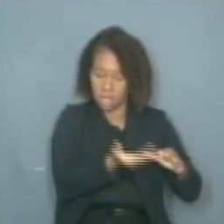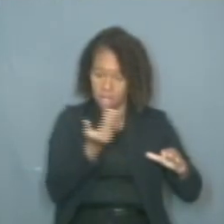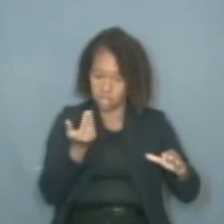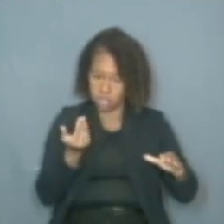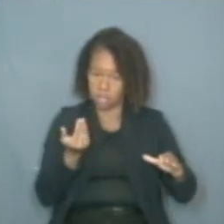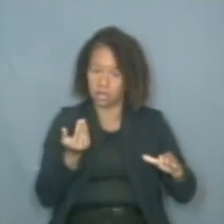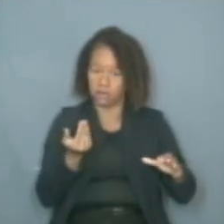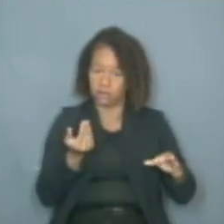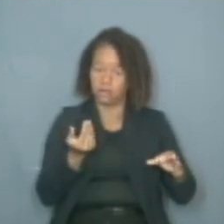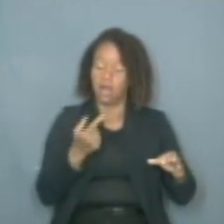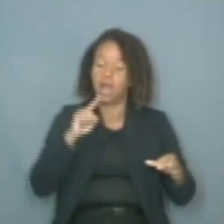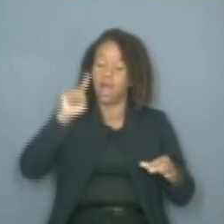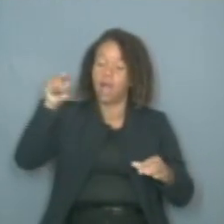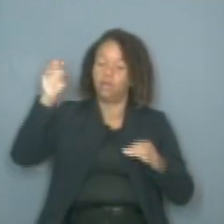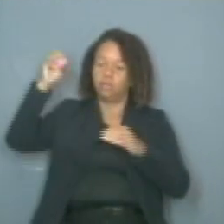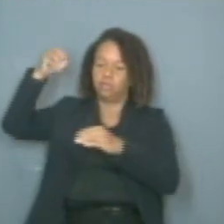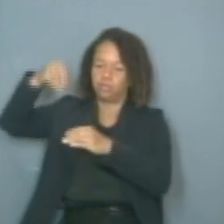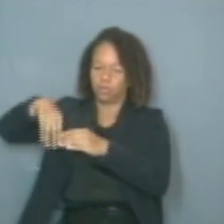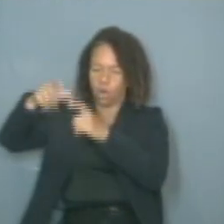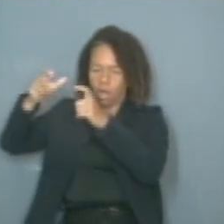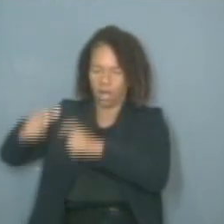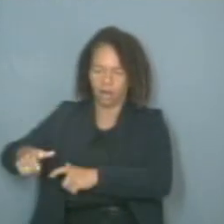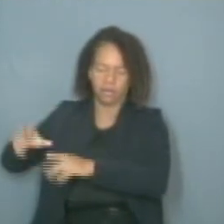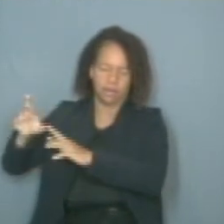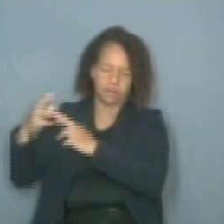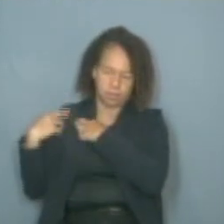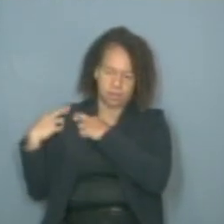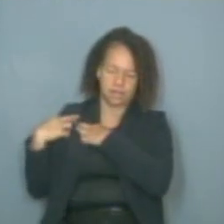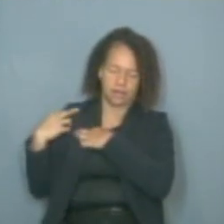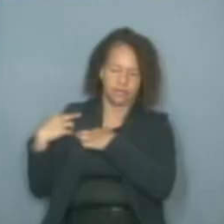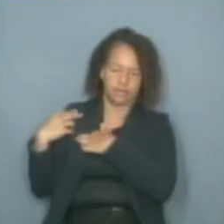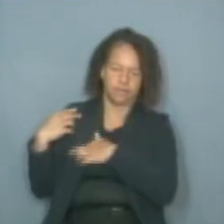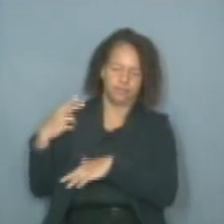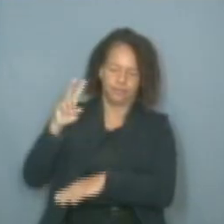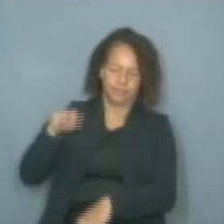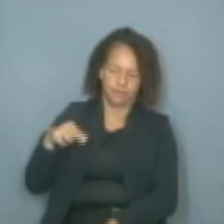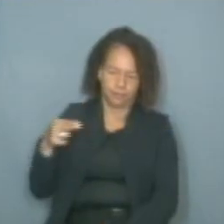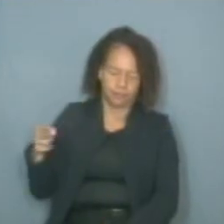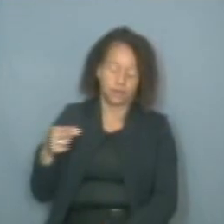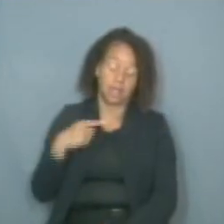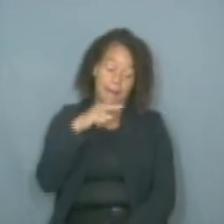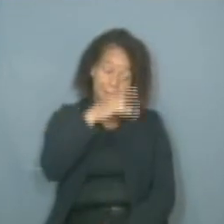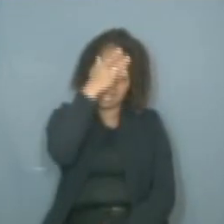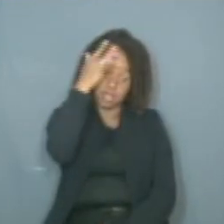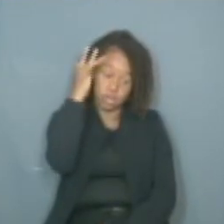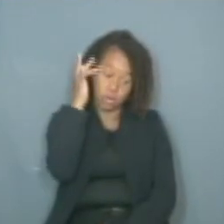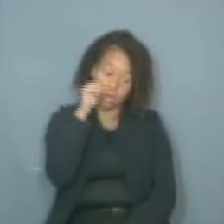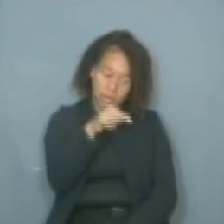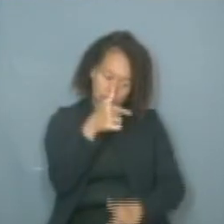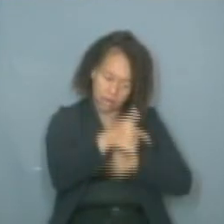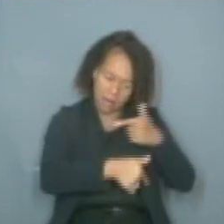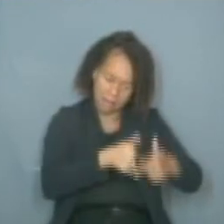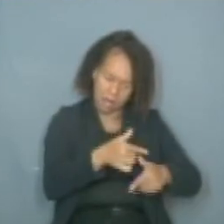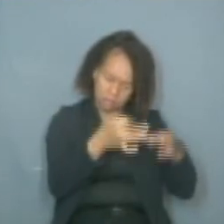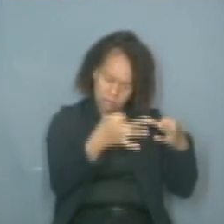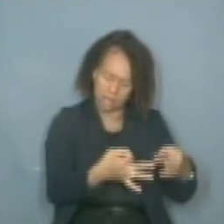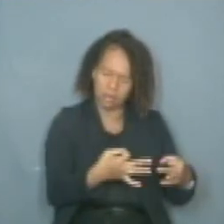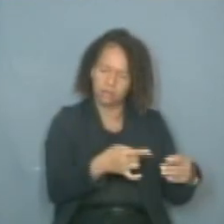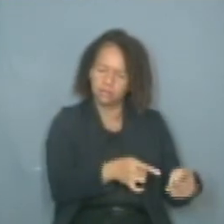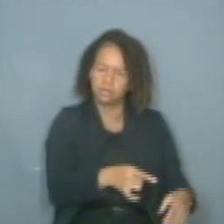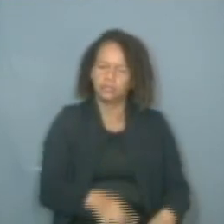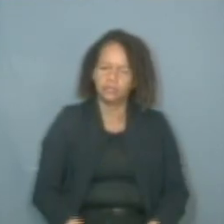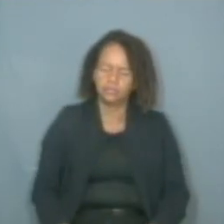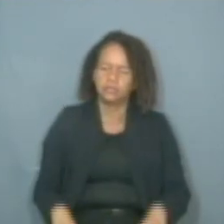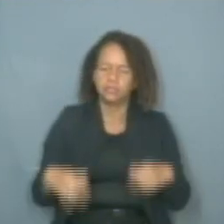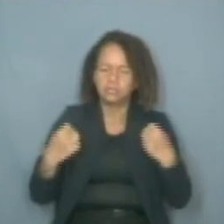veículo a depósito, e aí o agente de trânsito que está lá exercendo sua função com maestria,